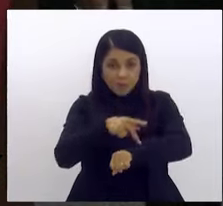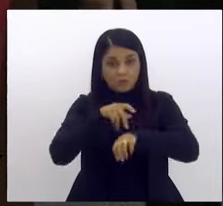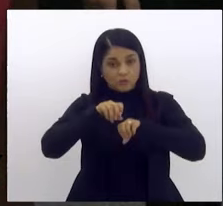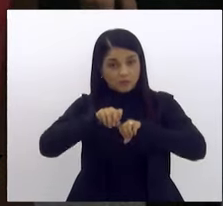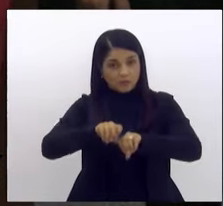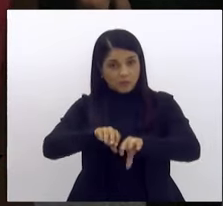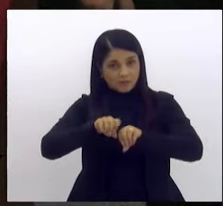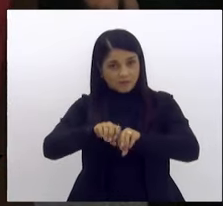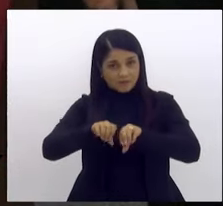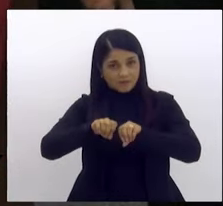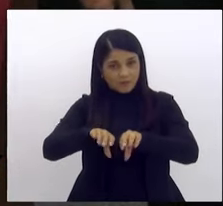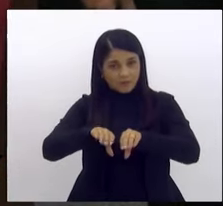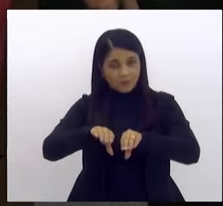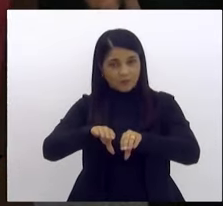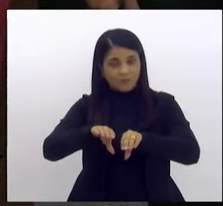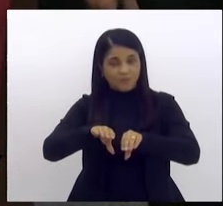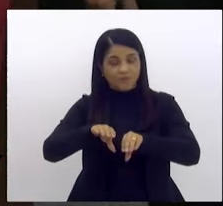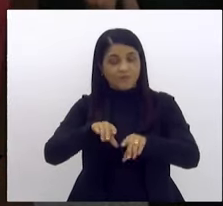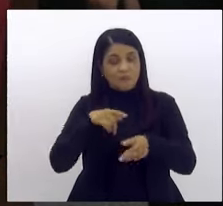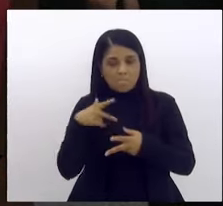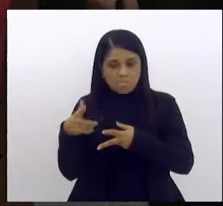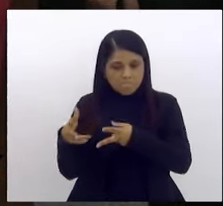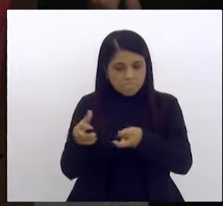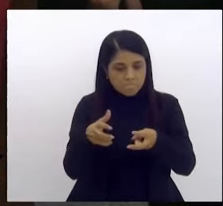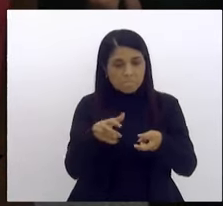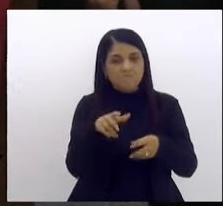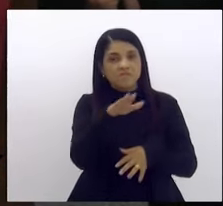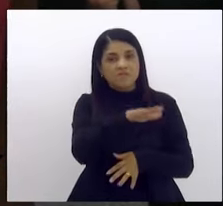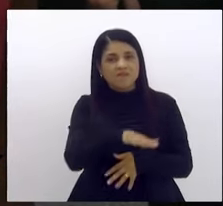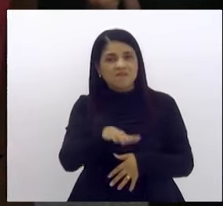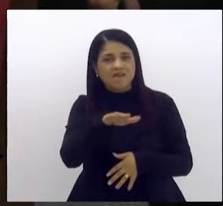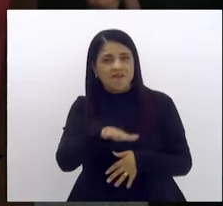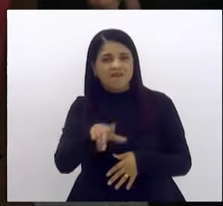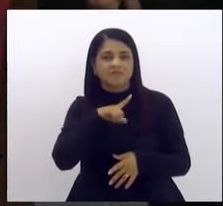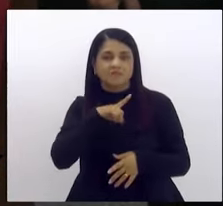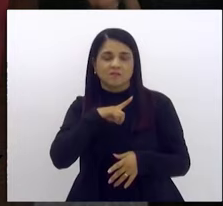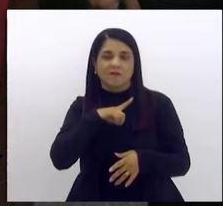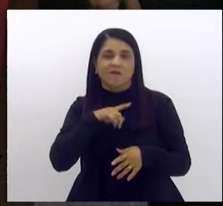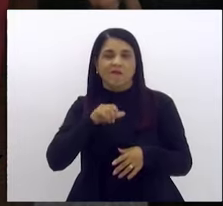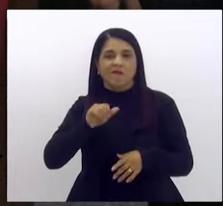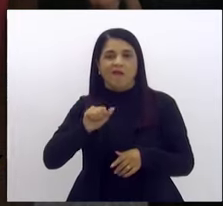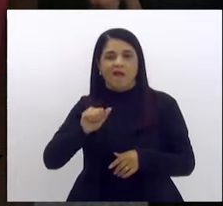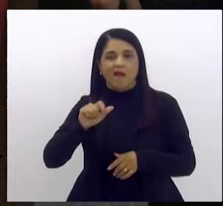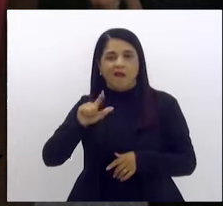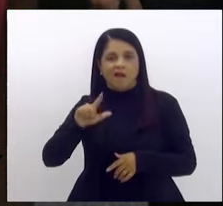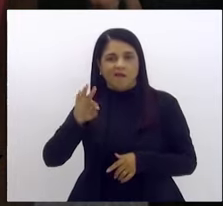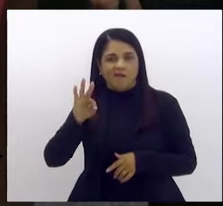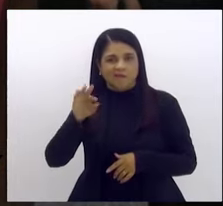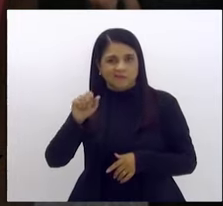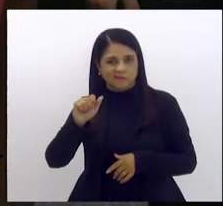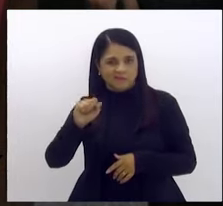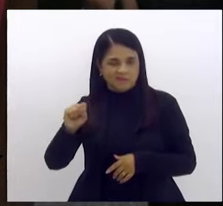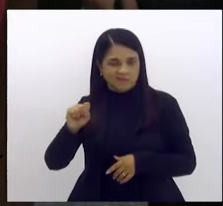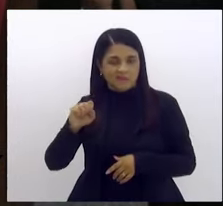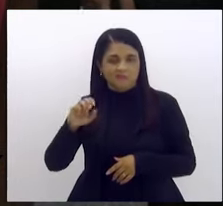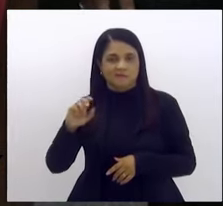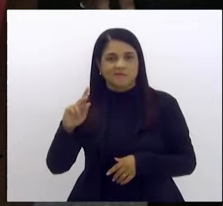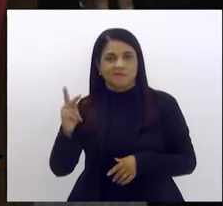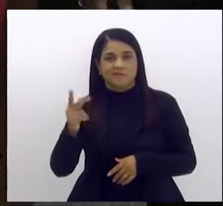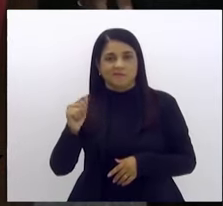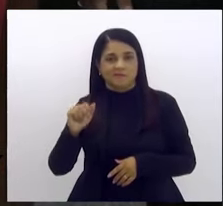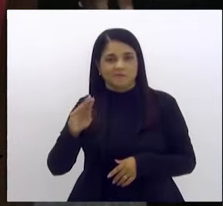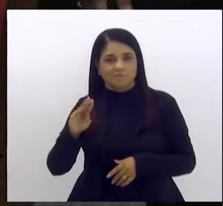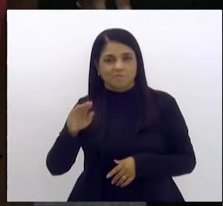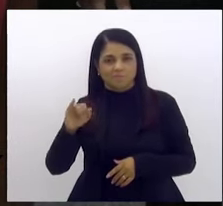de assimilar crianças que tenham altas habilidades. Isso é central. E importante dizer, senhor